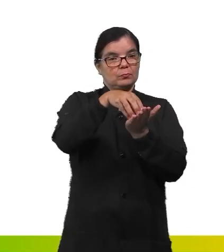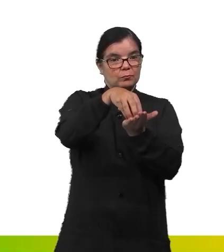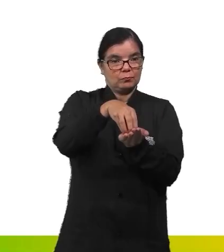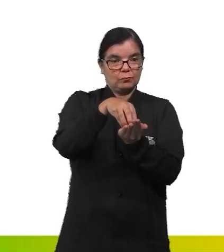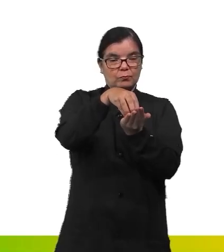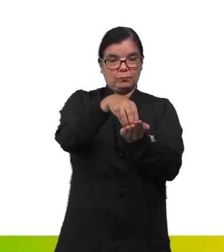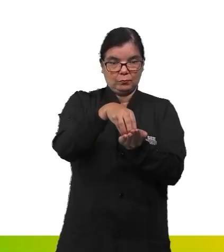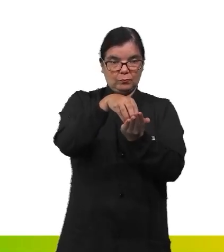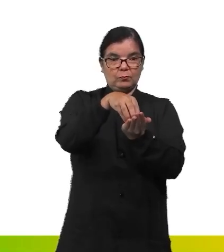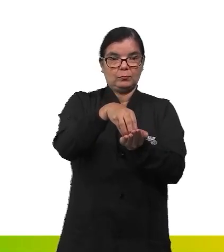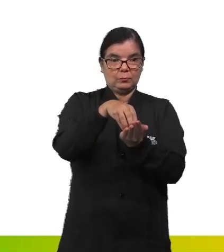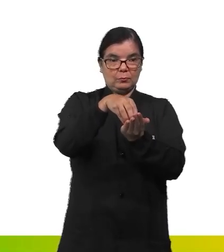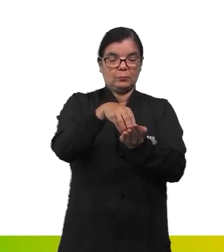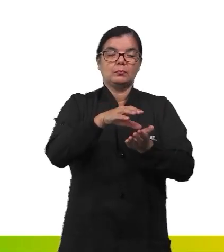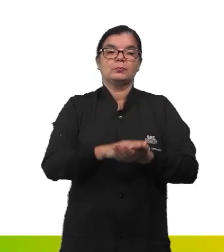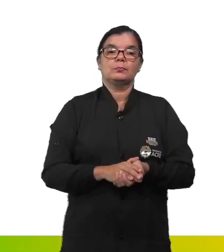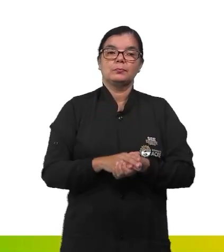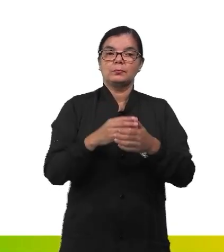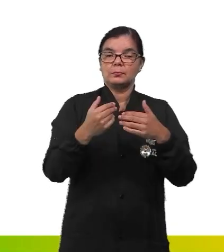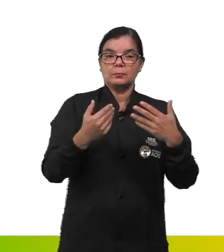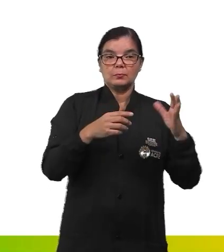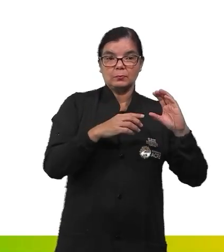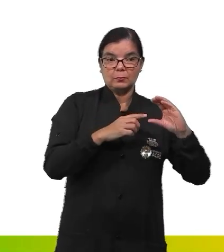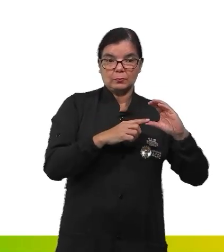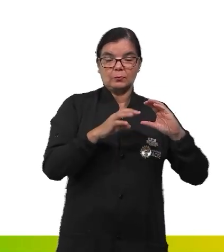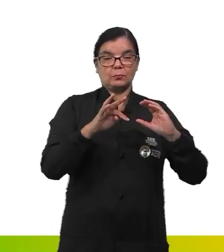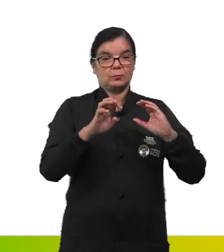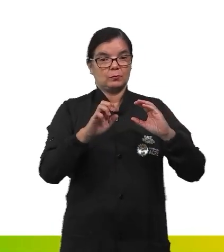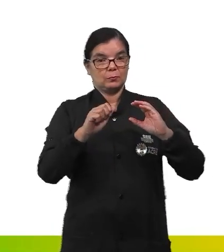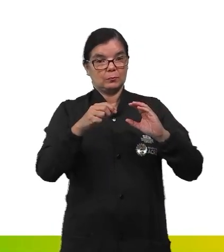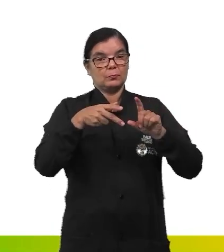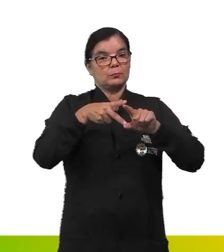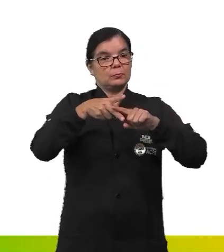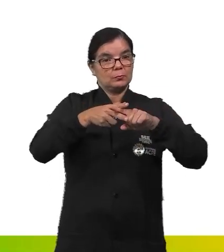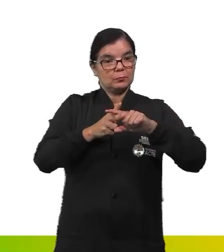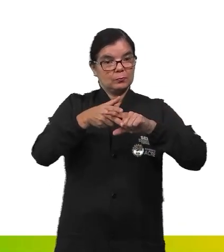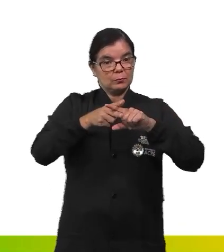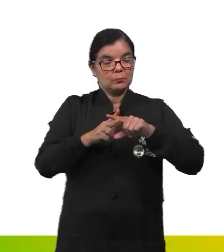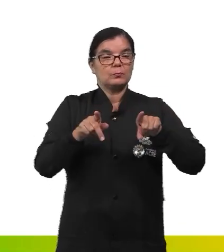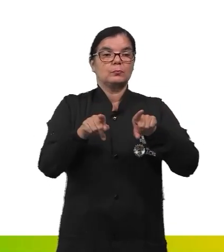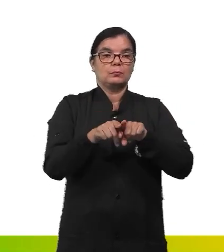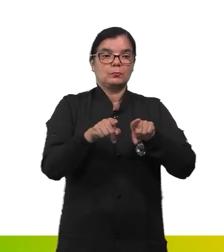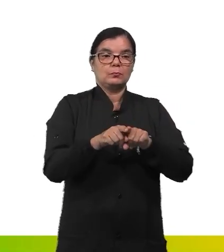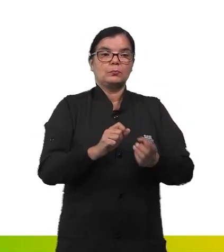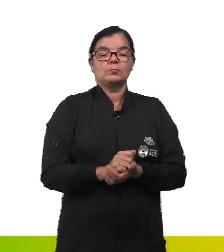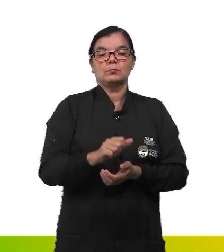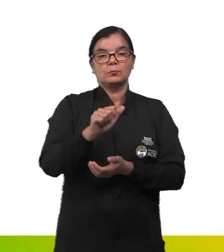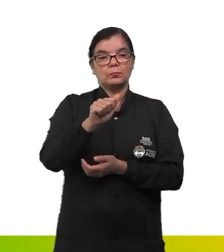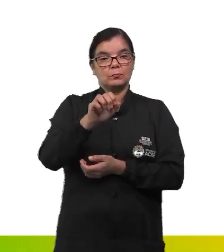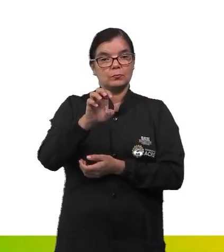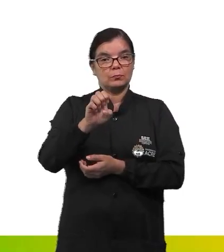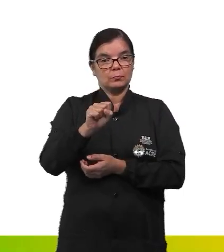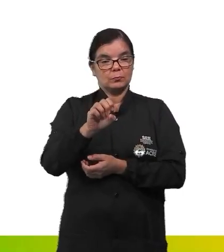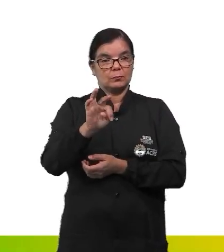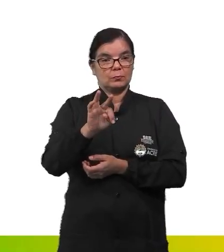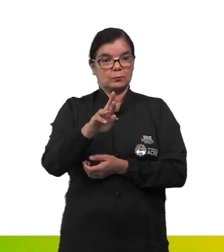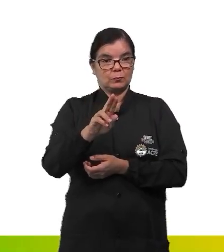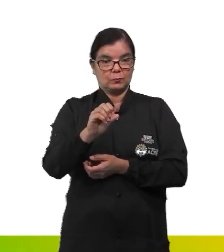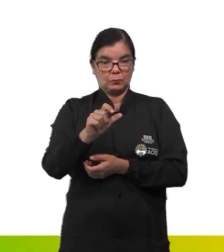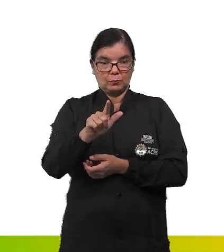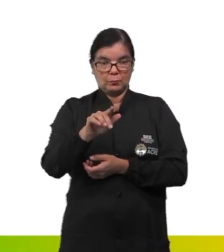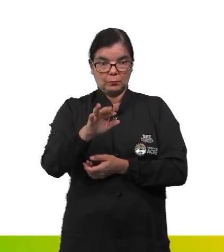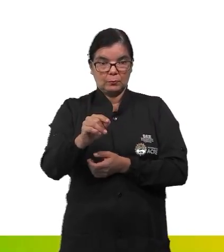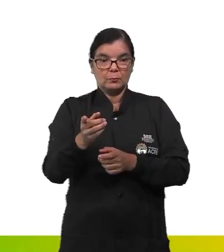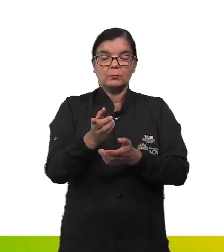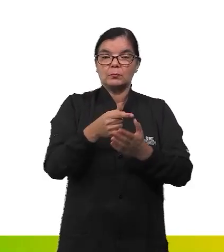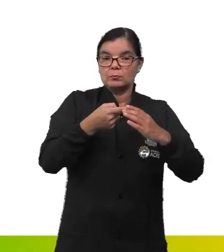caravela, embarcação leve e manobrável. C, o tear mecânico, que permitia a produção de velas. D, o astrolábio, usado para